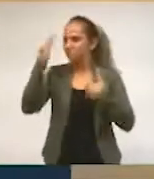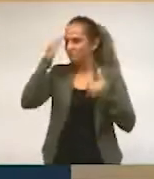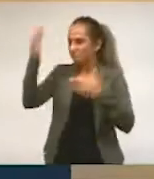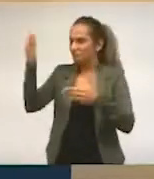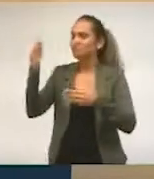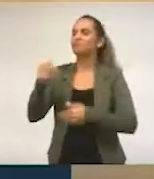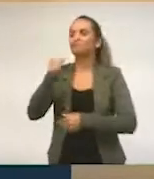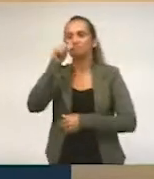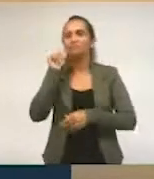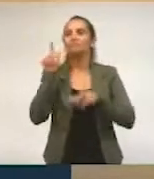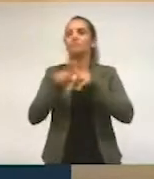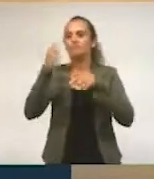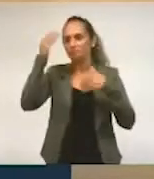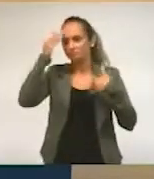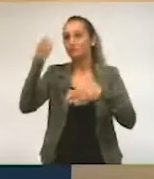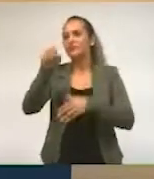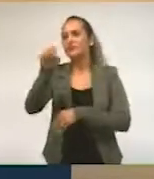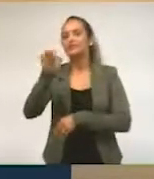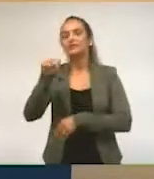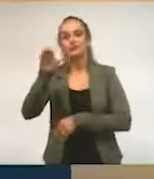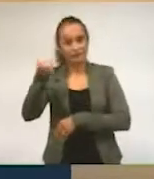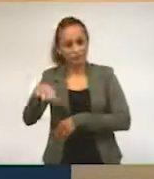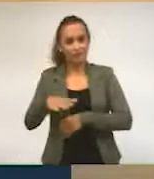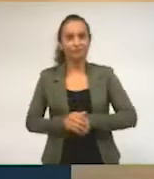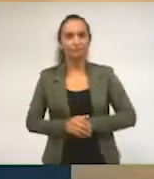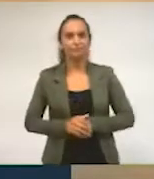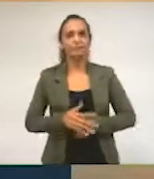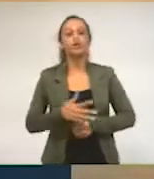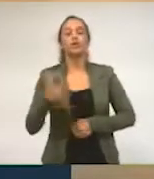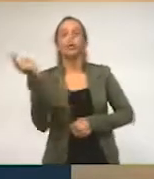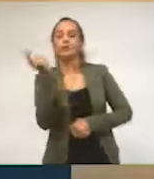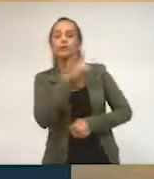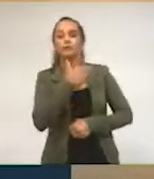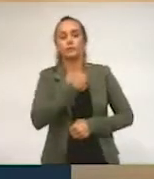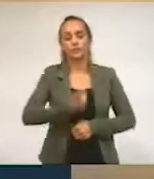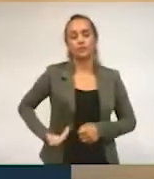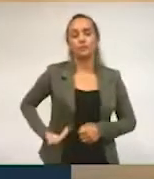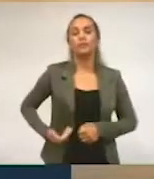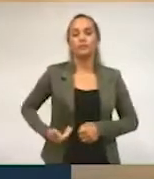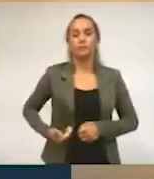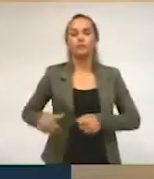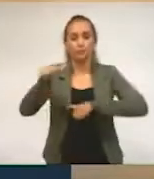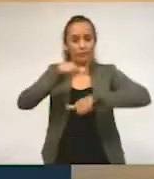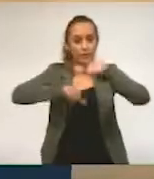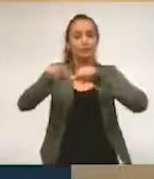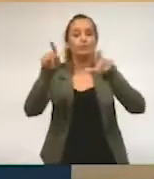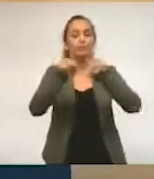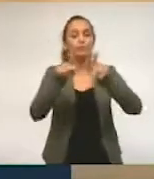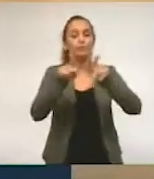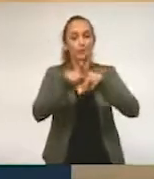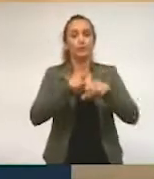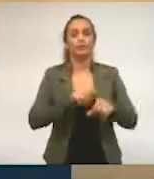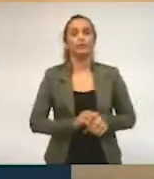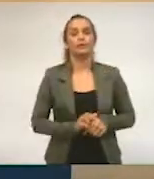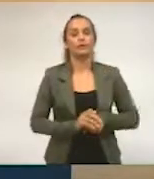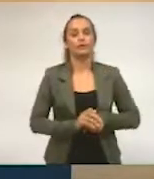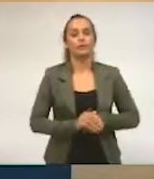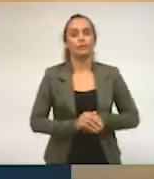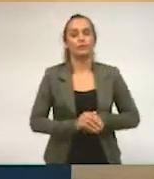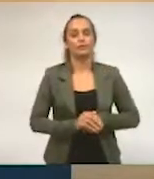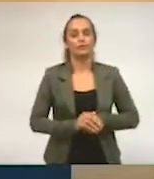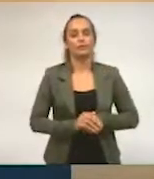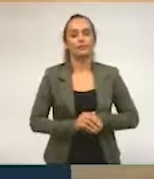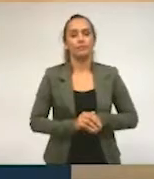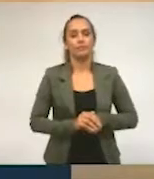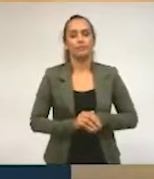lei ainda nós conseguimos com que o governo do estado mudasse a escrituração fiscal para que o produtor